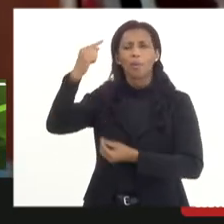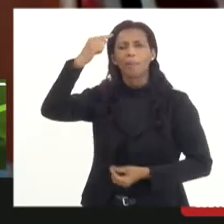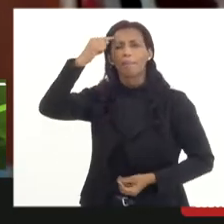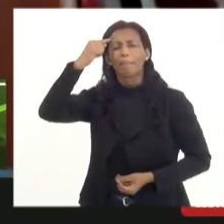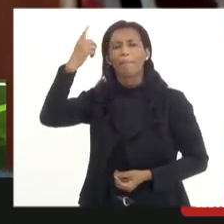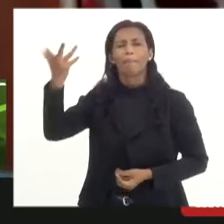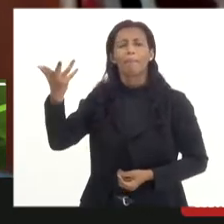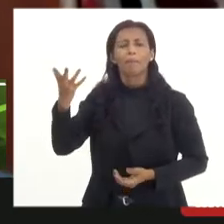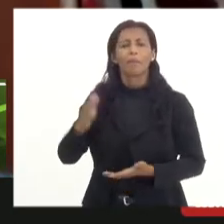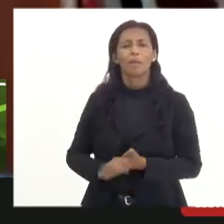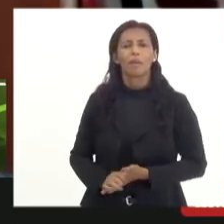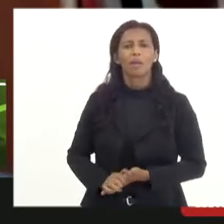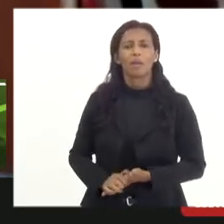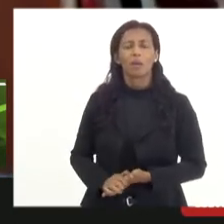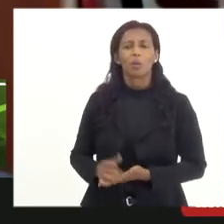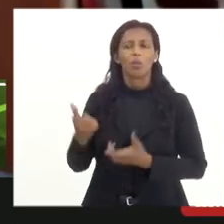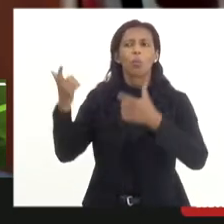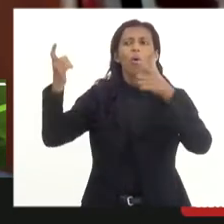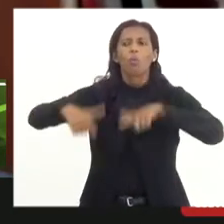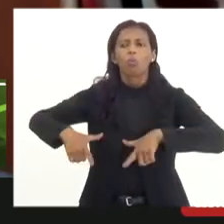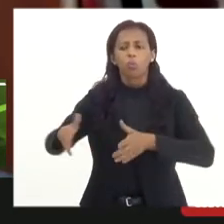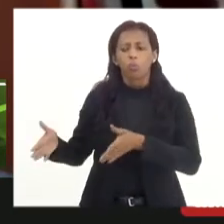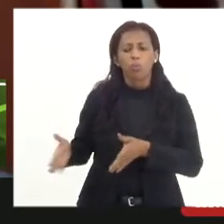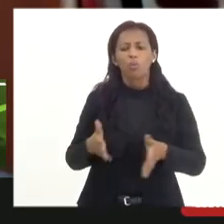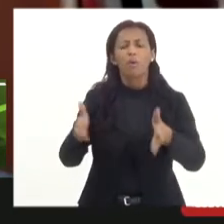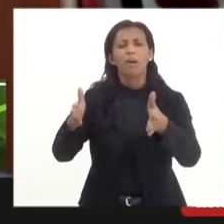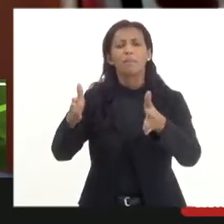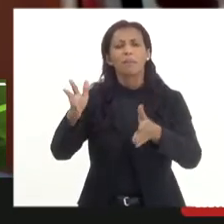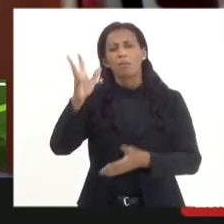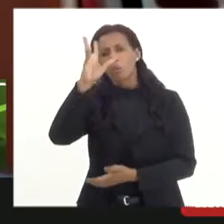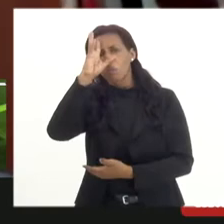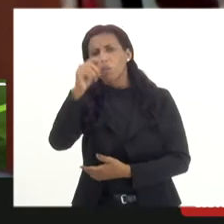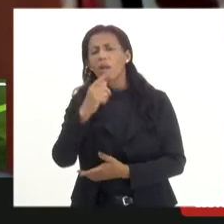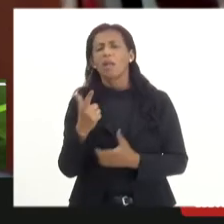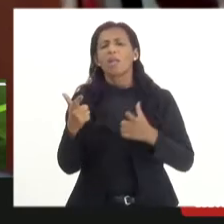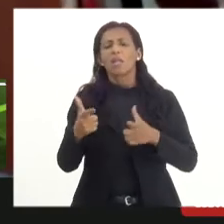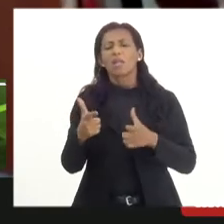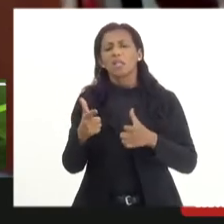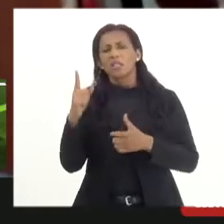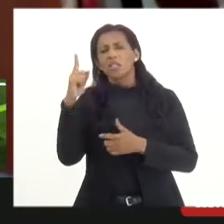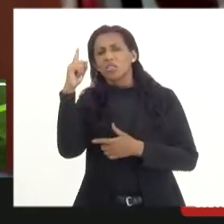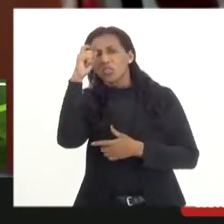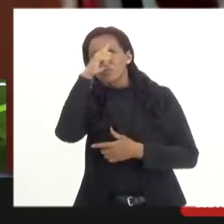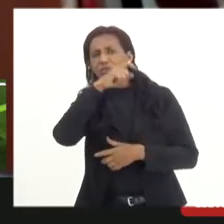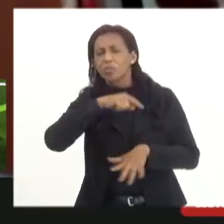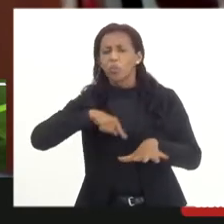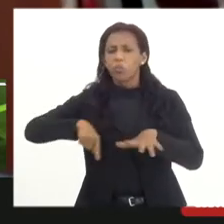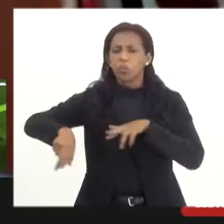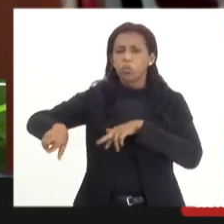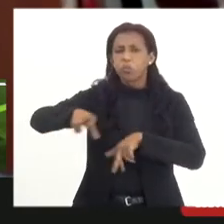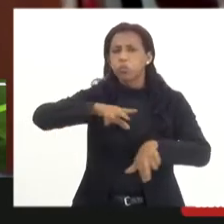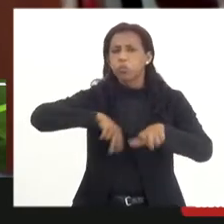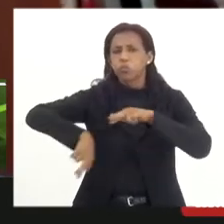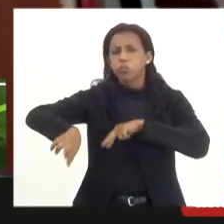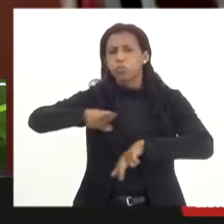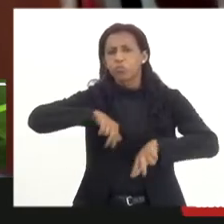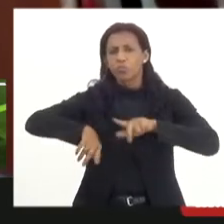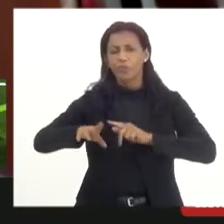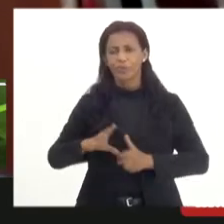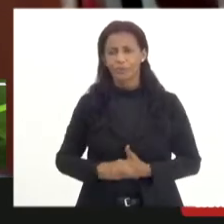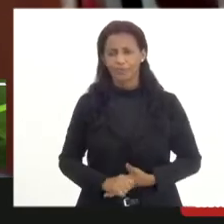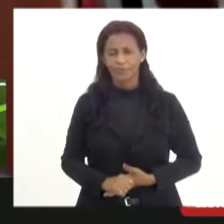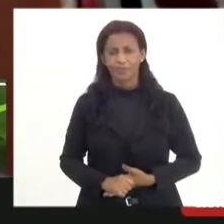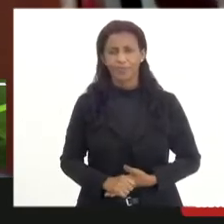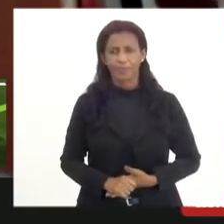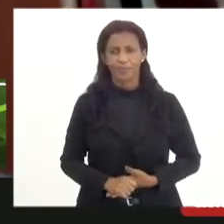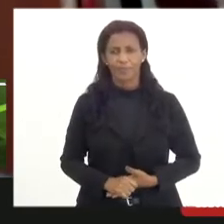são os starts para a gente sair desse longo ciclo vicioso para um ciclo virtuoso. O Paul Krugman, que